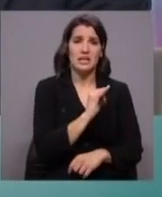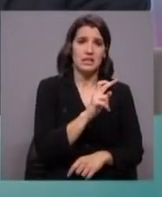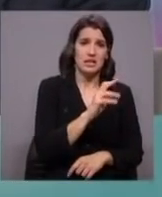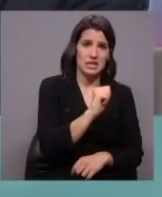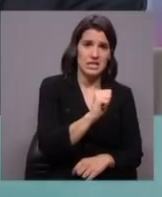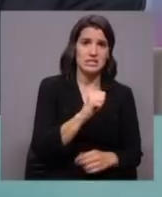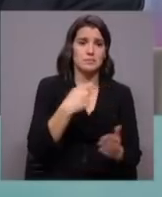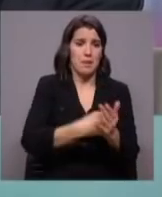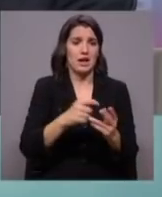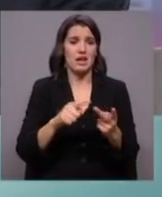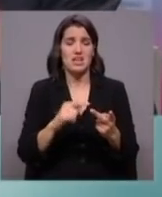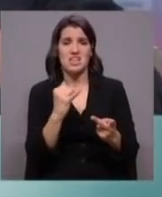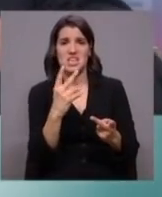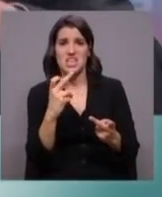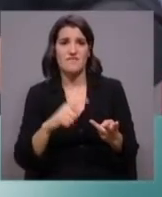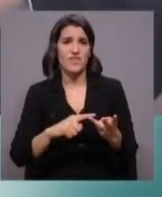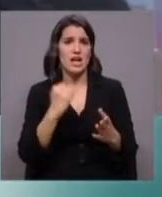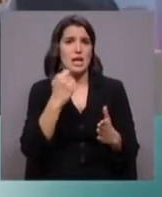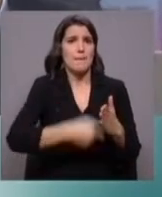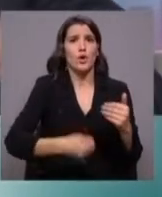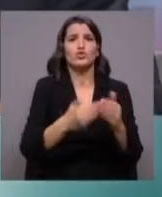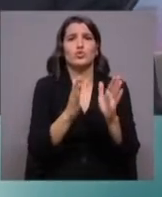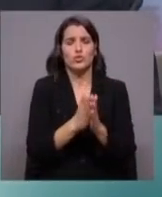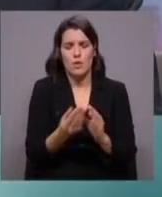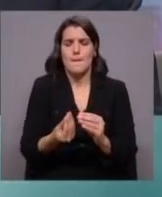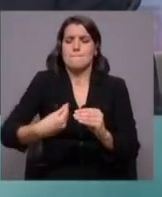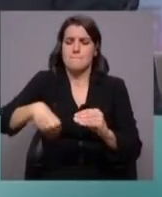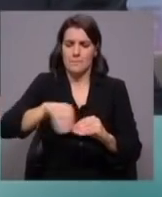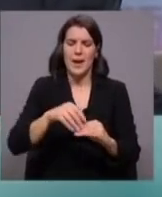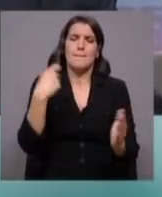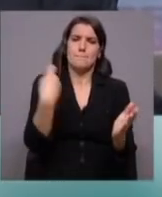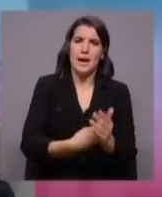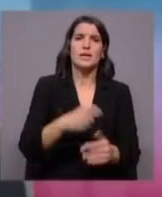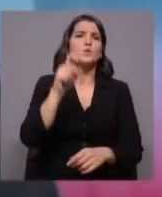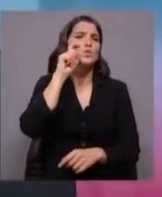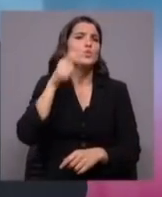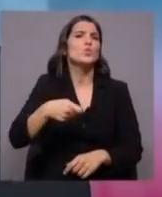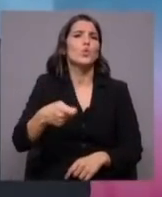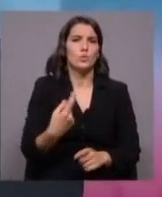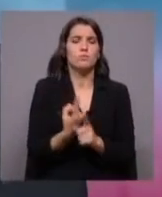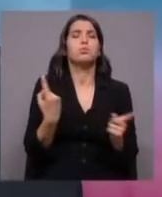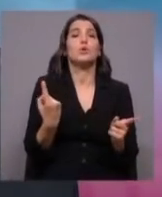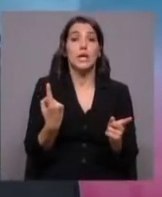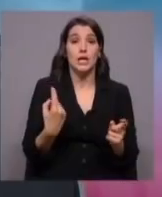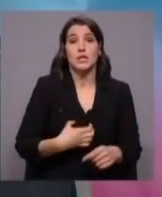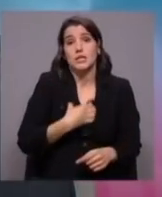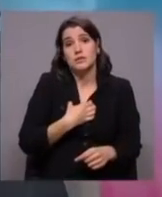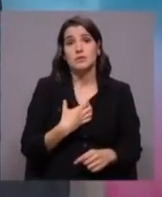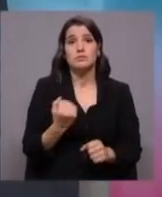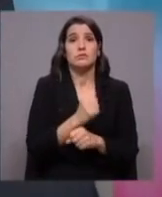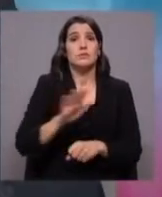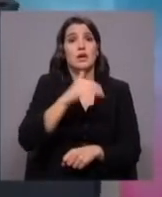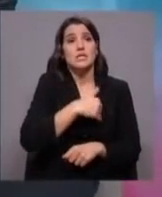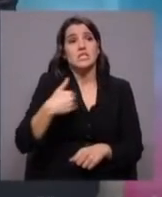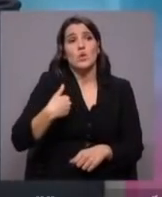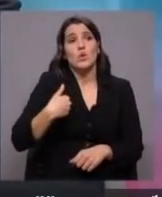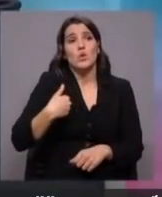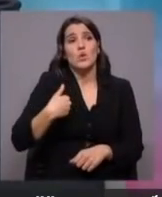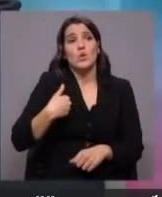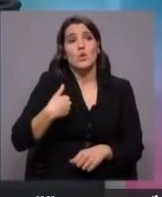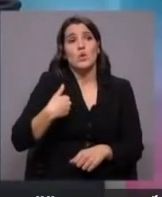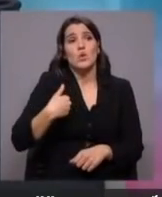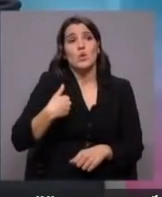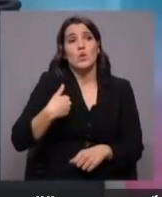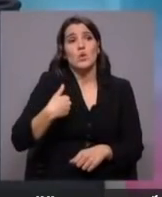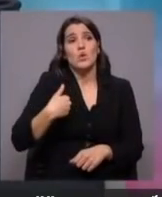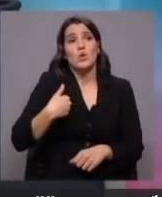pagam IVA, pagam os impostos todos e ainda pagam um seguro. Porquê? Sim, porque não sentem confiança no Serviço Nacional de Saúde. Pá, porque o serviço... No